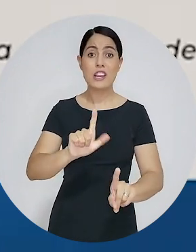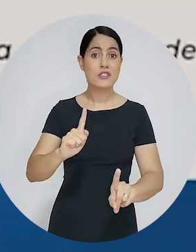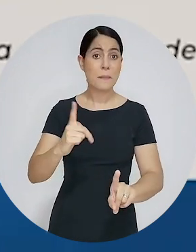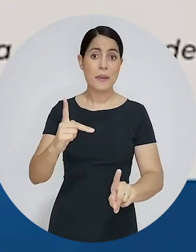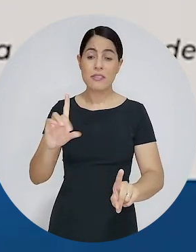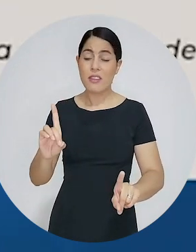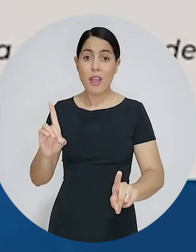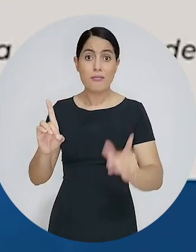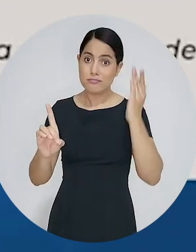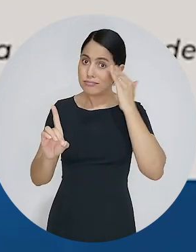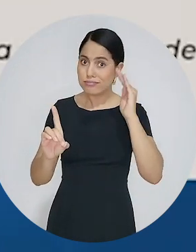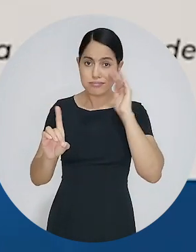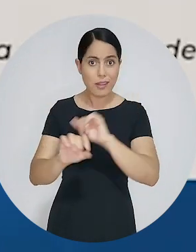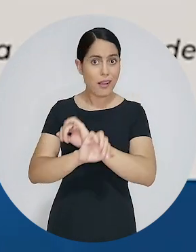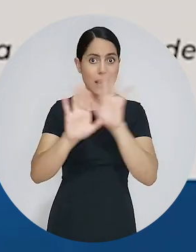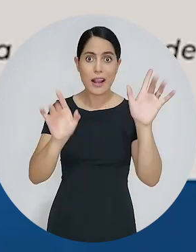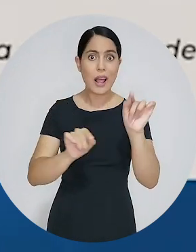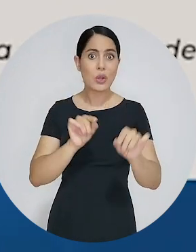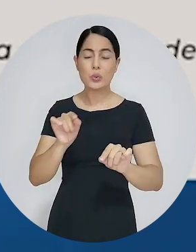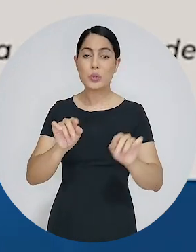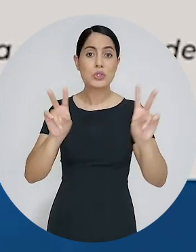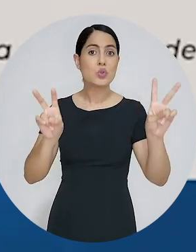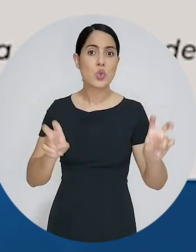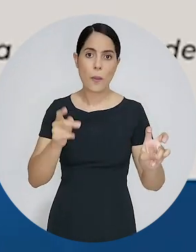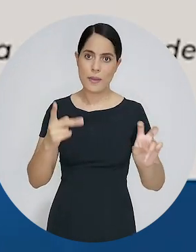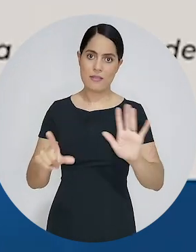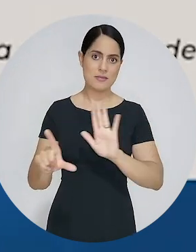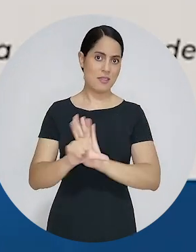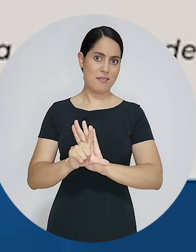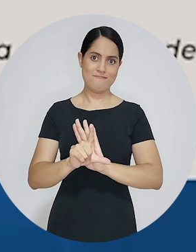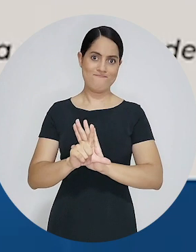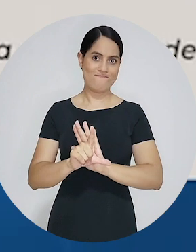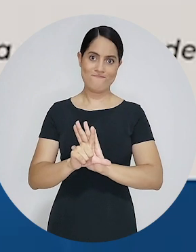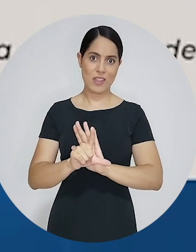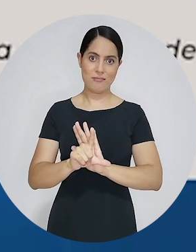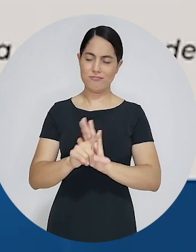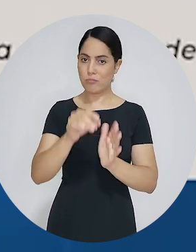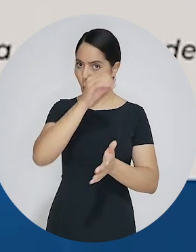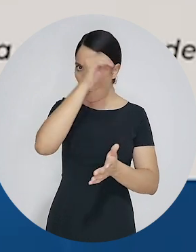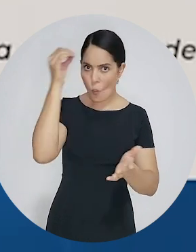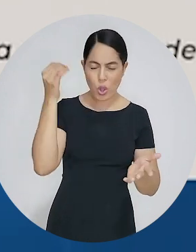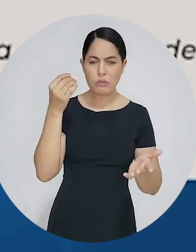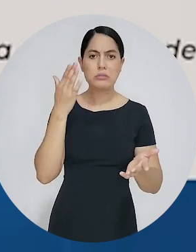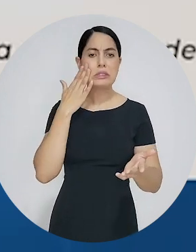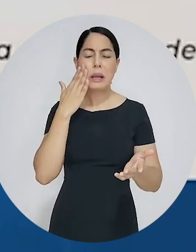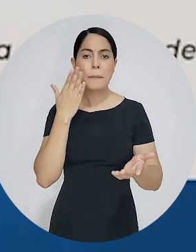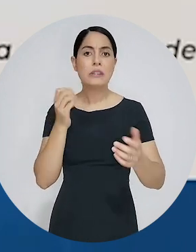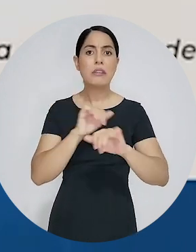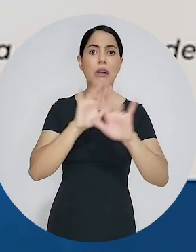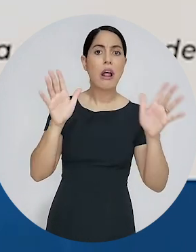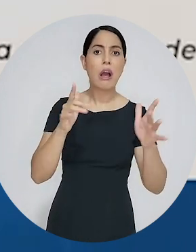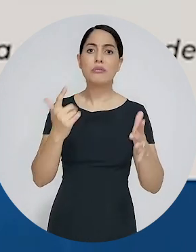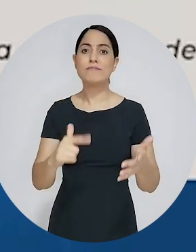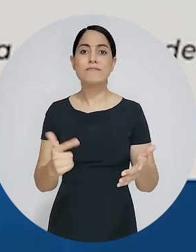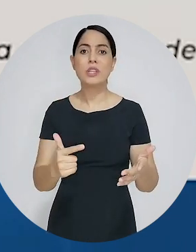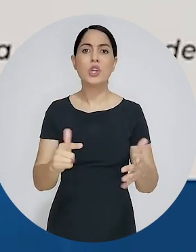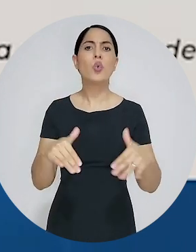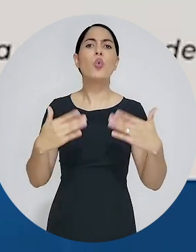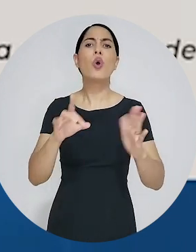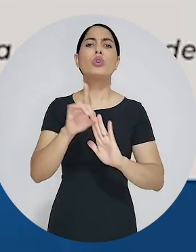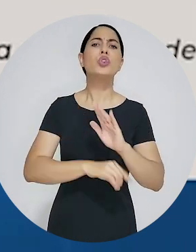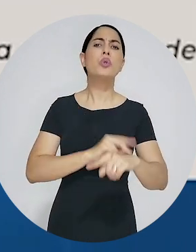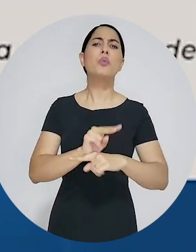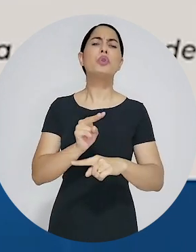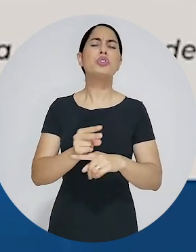sociedade acerca da LGPD. Muitas pessoas não ouviram falar ainda sobre essa lei e desconhecem, então, a que ela veio,